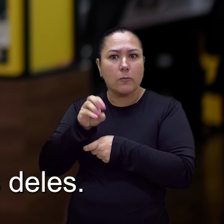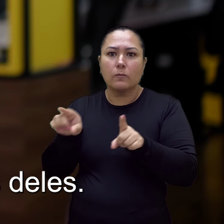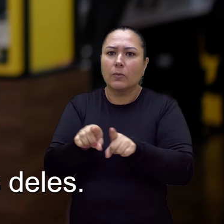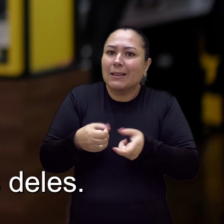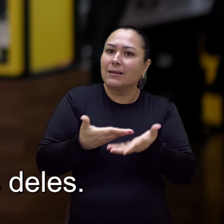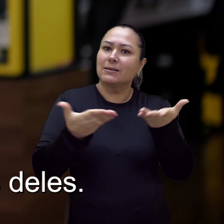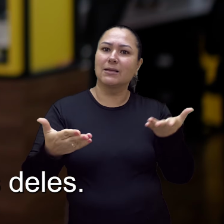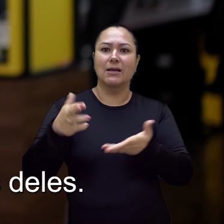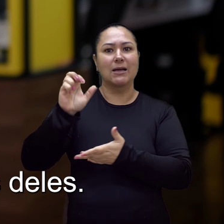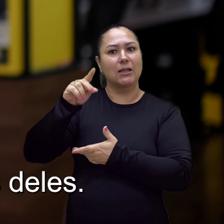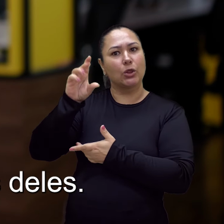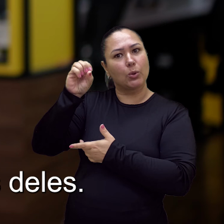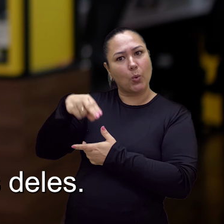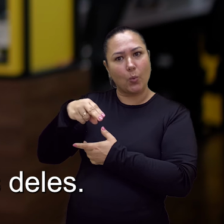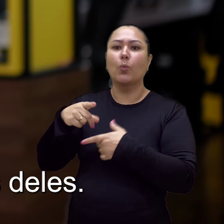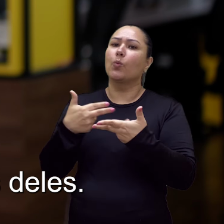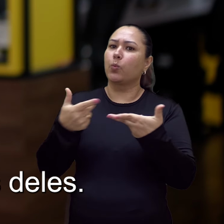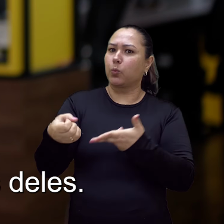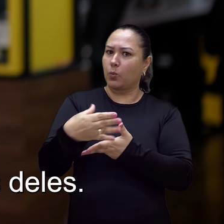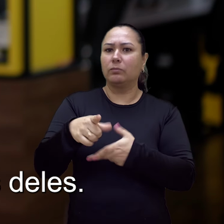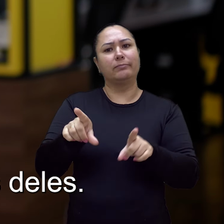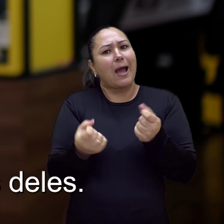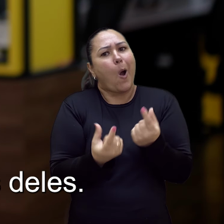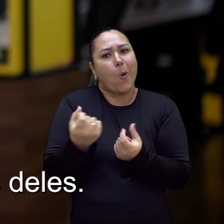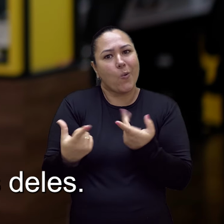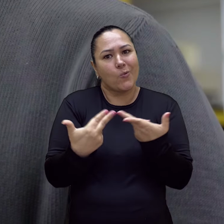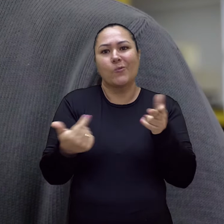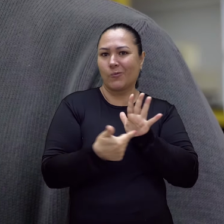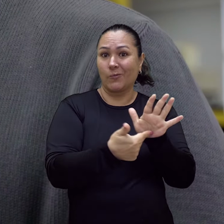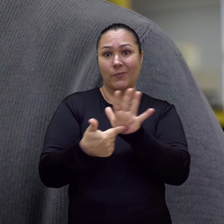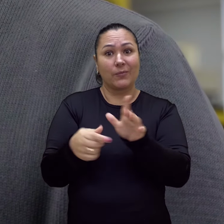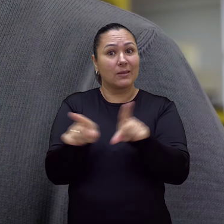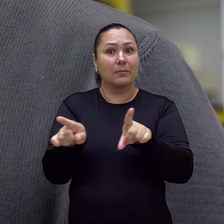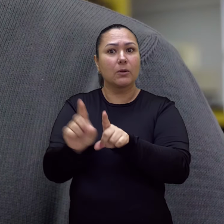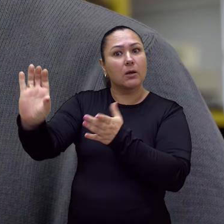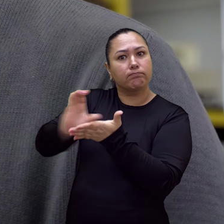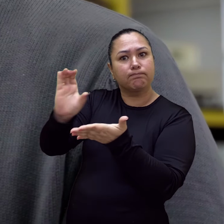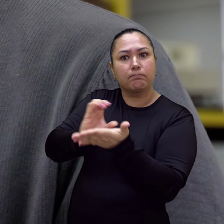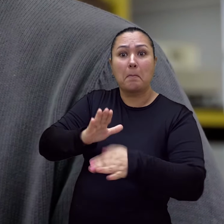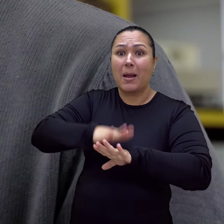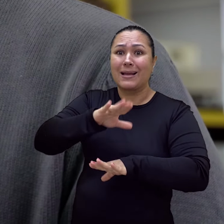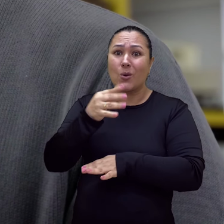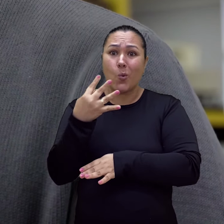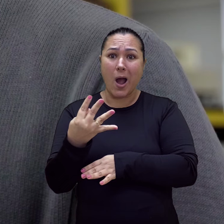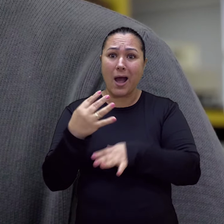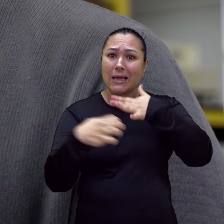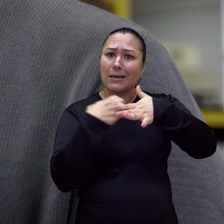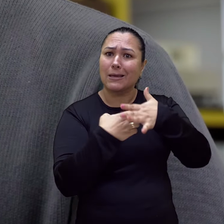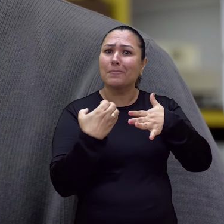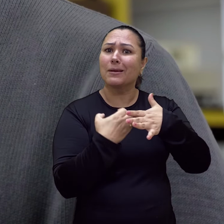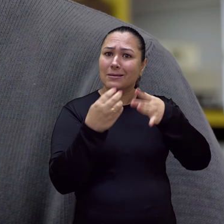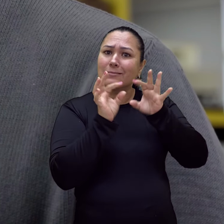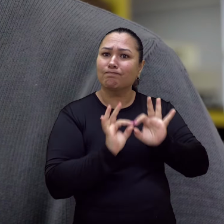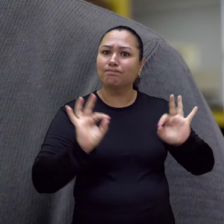o lançamento do Randon Concept Trailer são apenas alguns deles. Além disso, investimos em mais 4 startups por